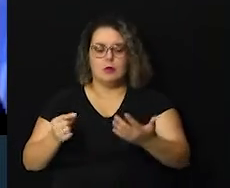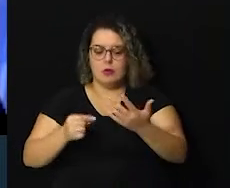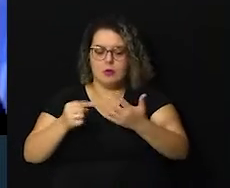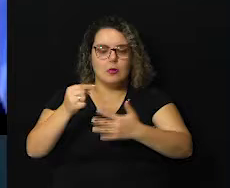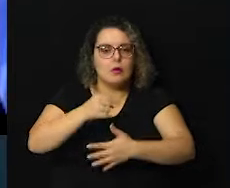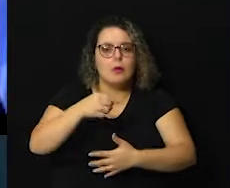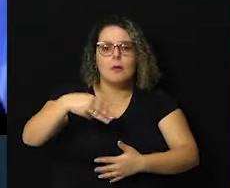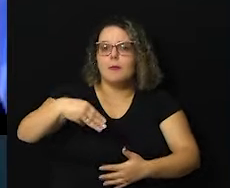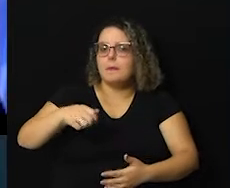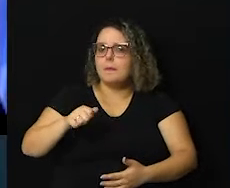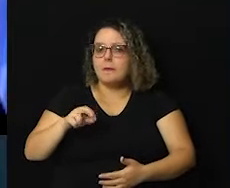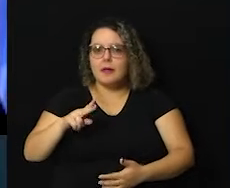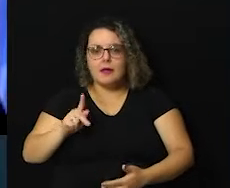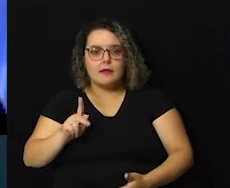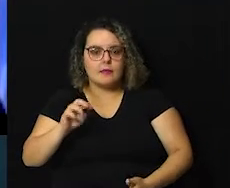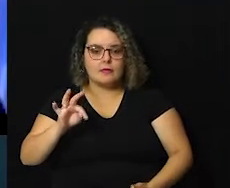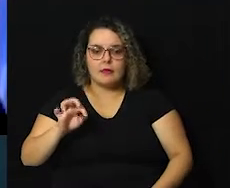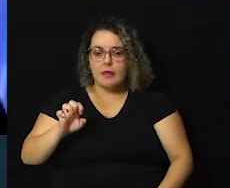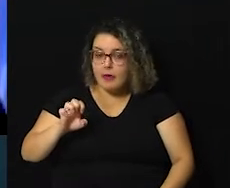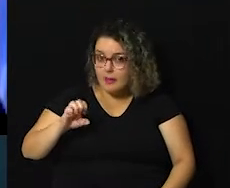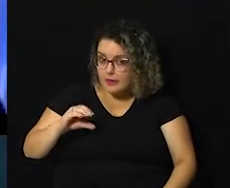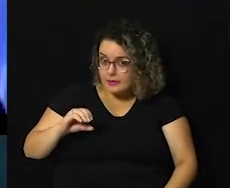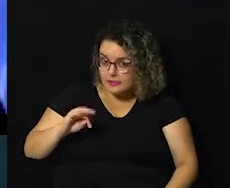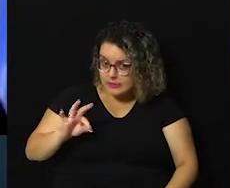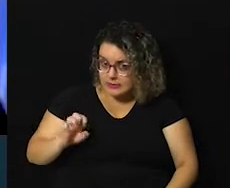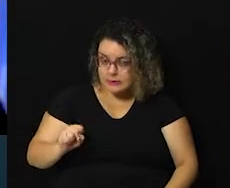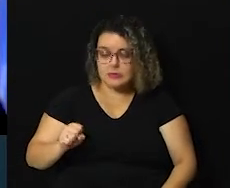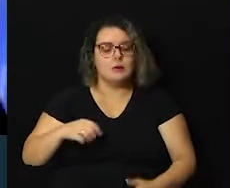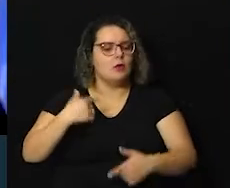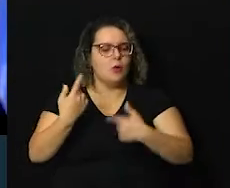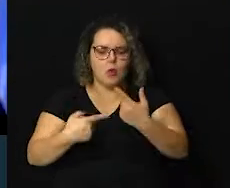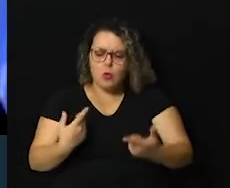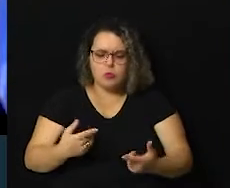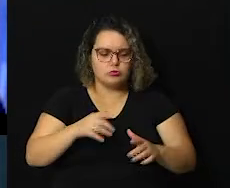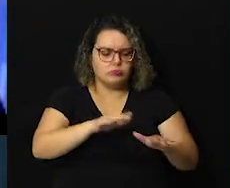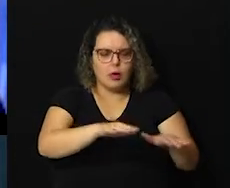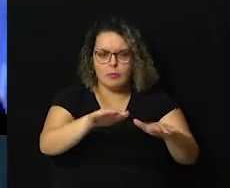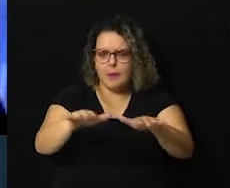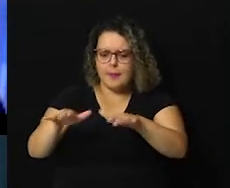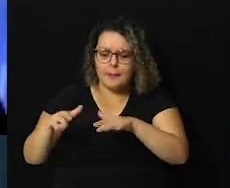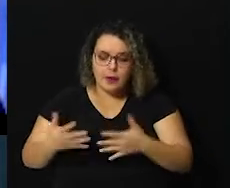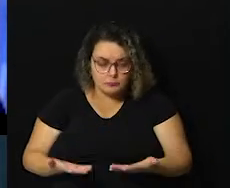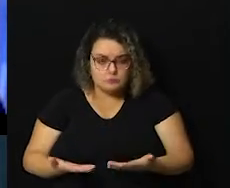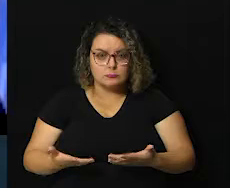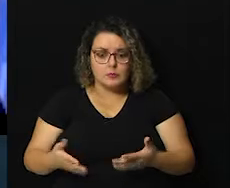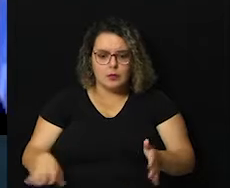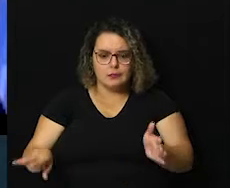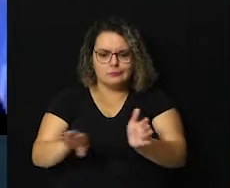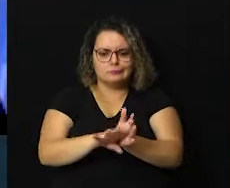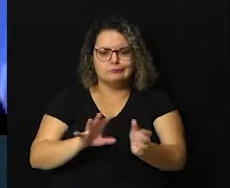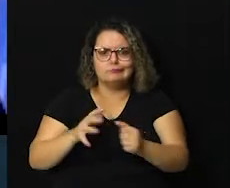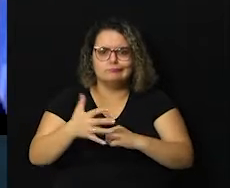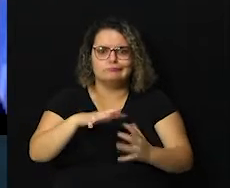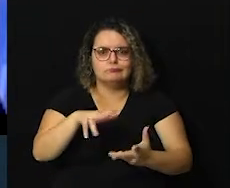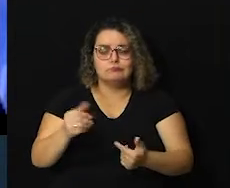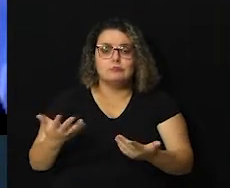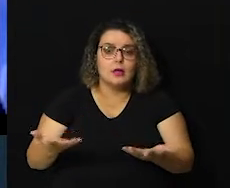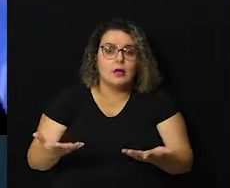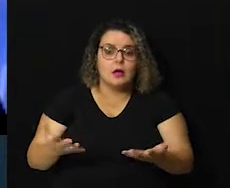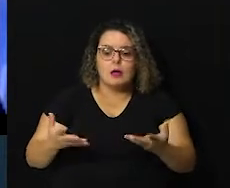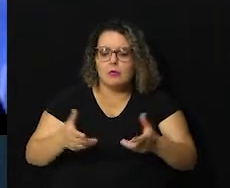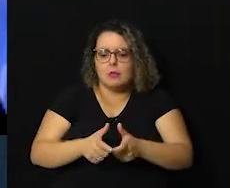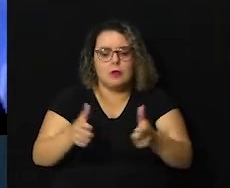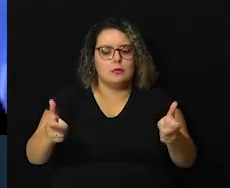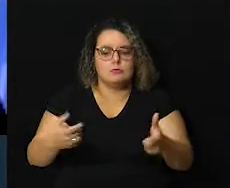Google medicate além de outras empresas que estão focadas no mercado Oi e aí a parte de mim então muitas das nossas